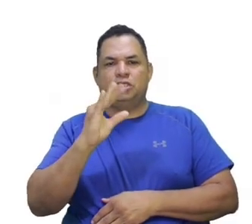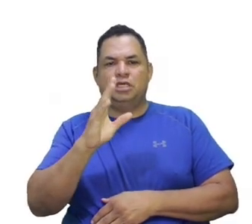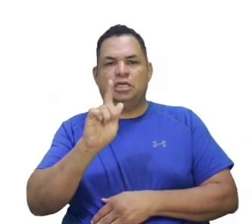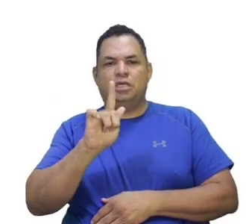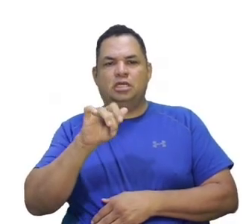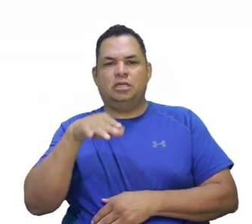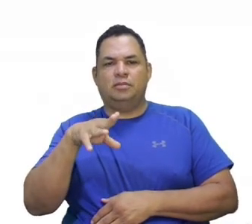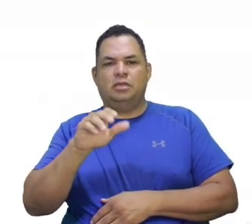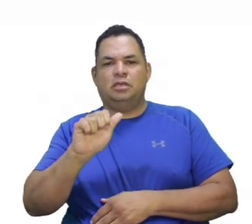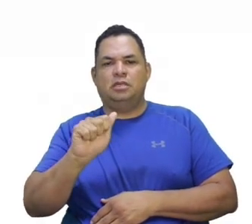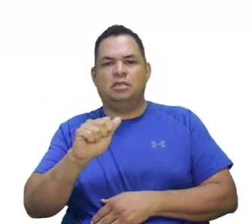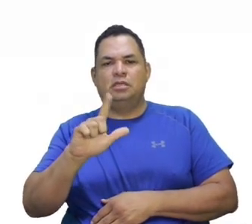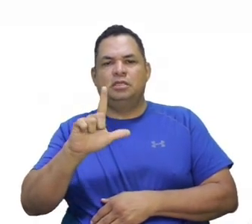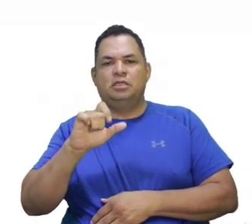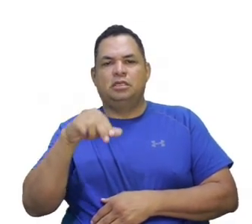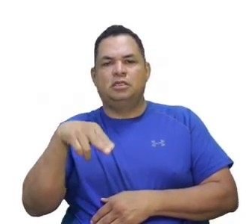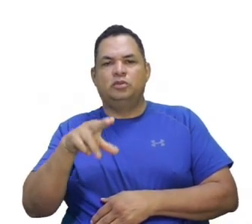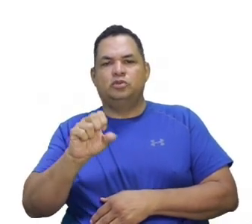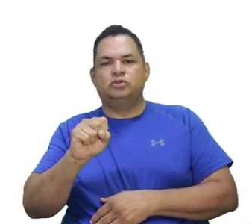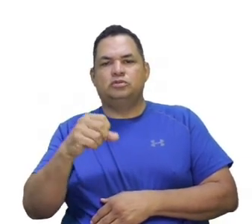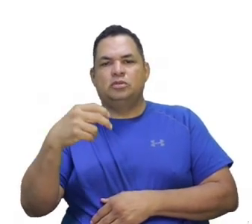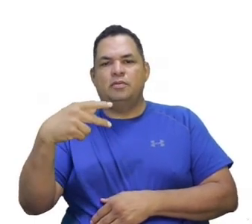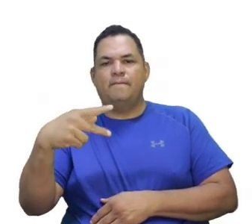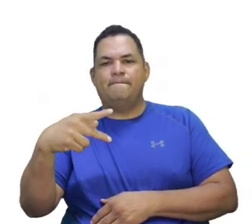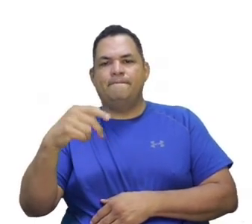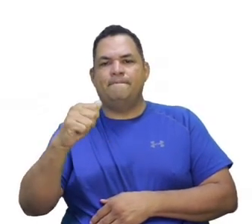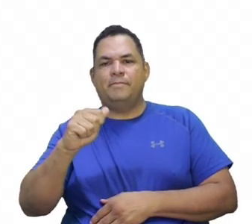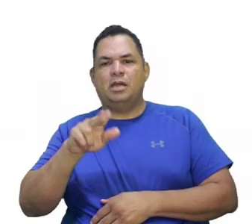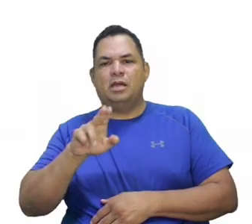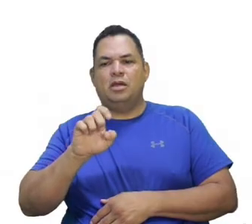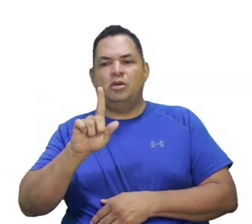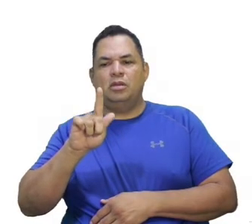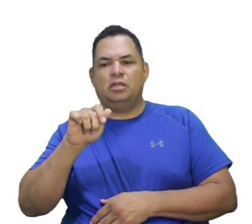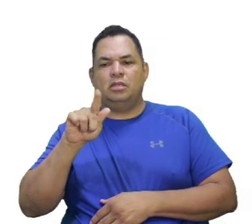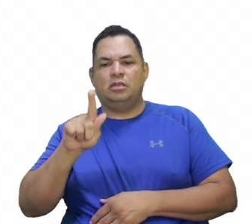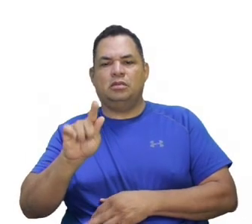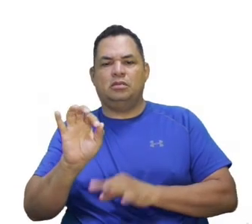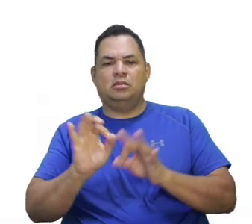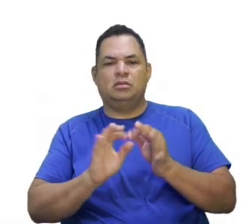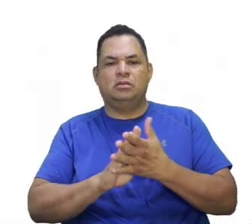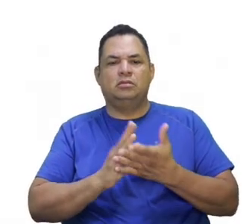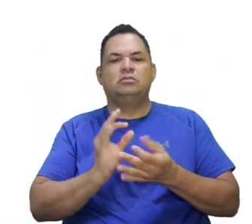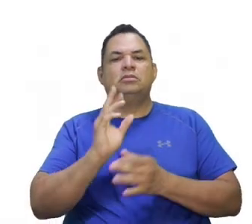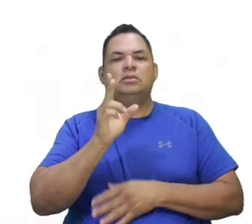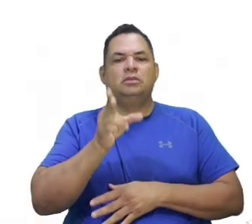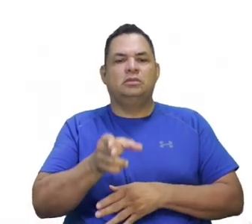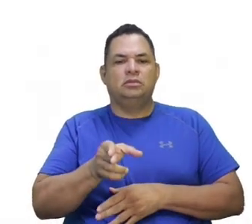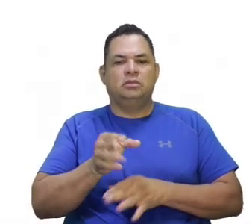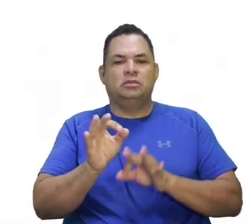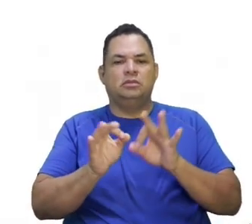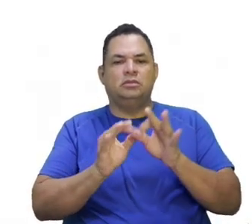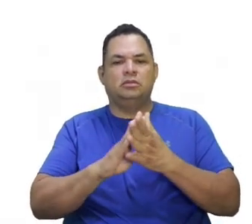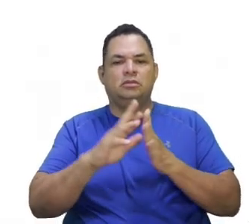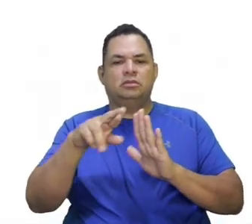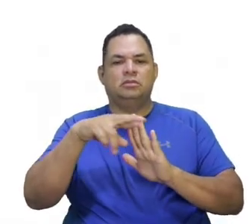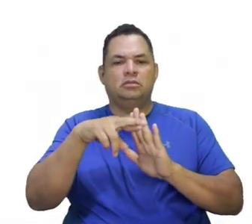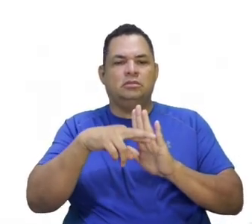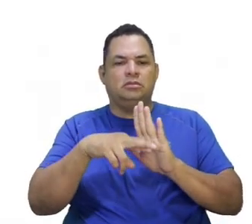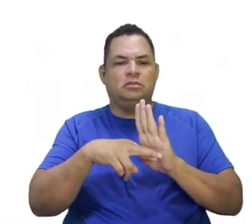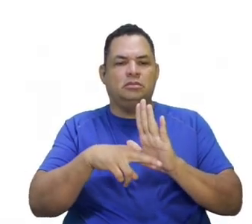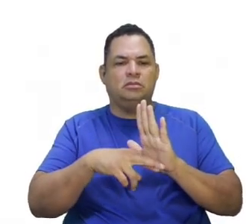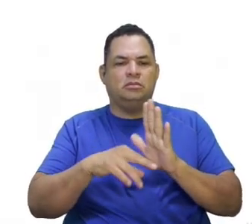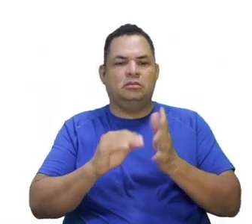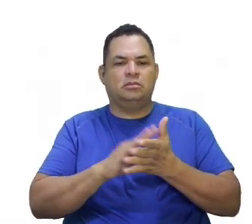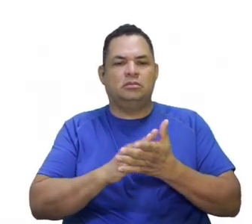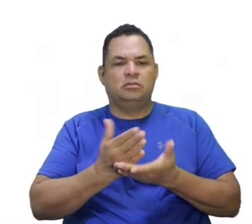estar trabalhando? As mesmas regras, tá, gente? A distribuição eletrônica, ela